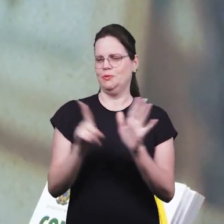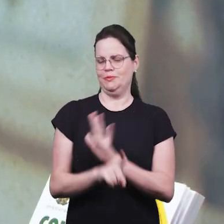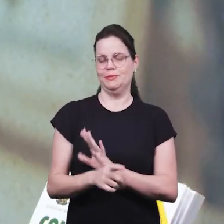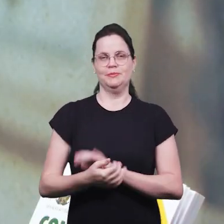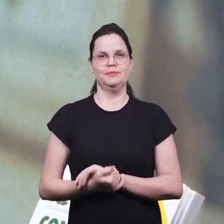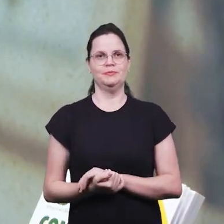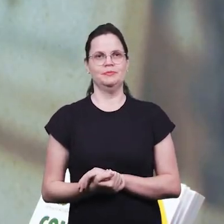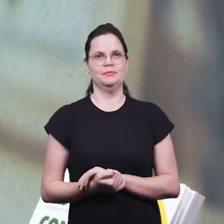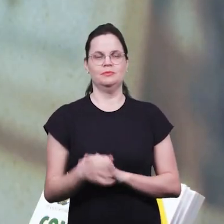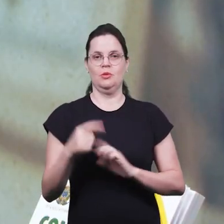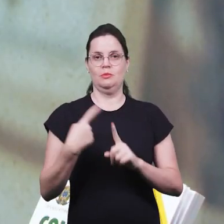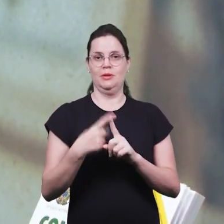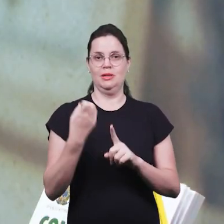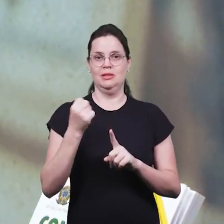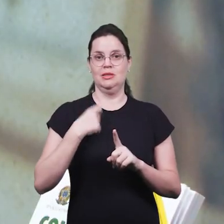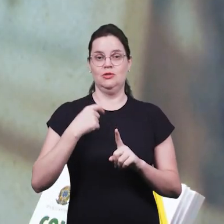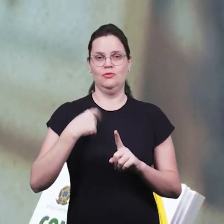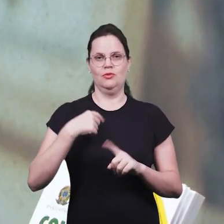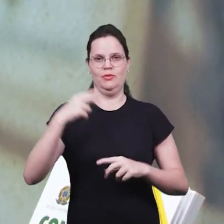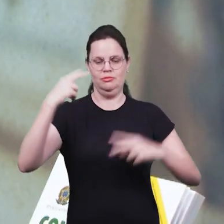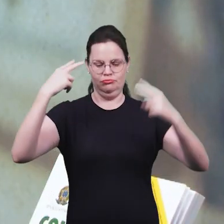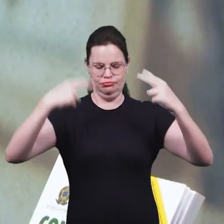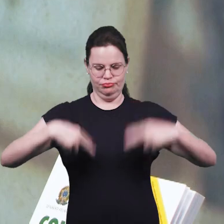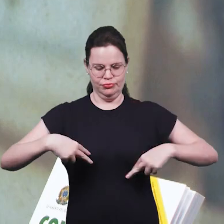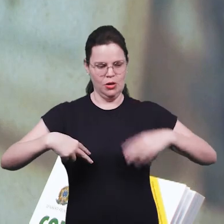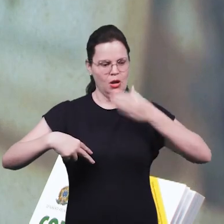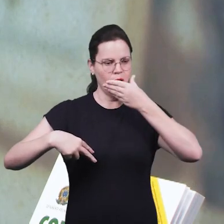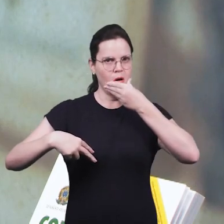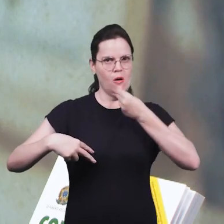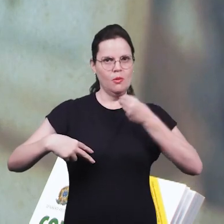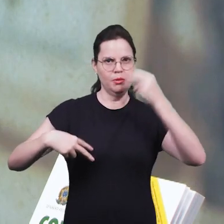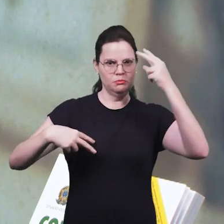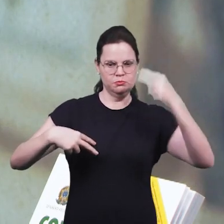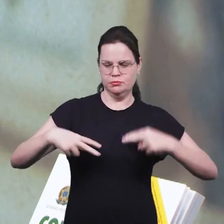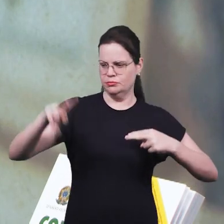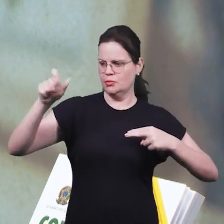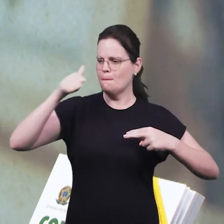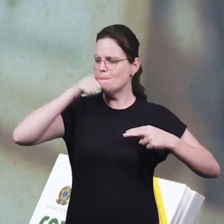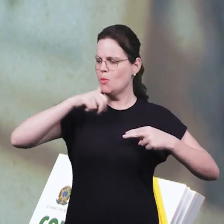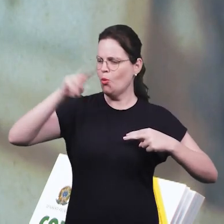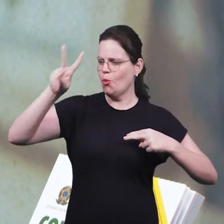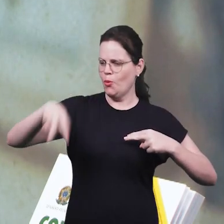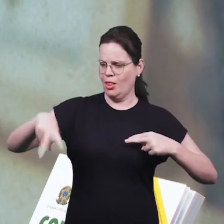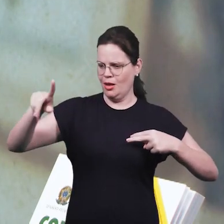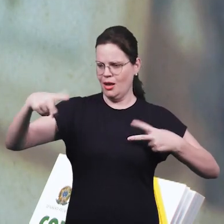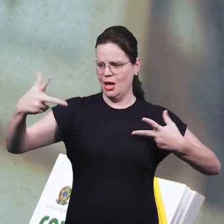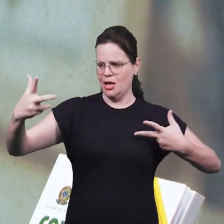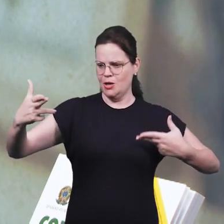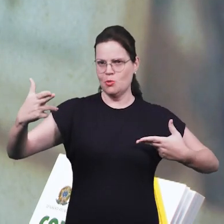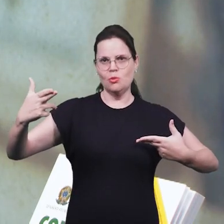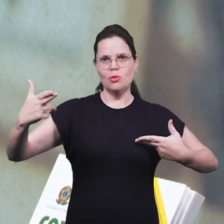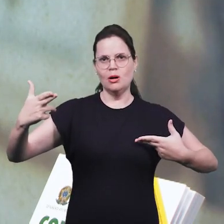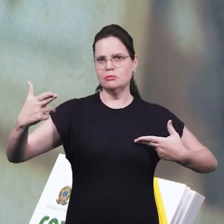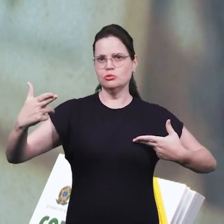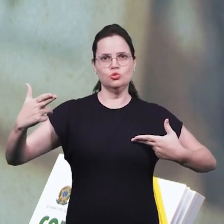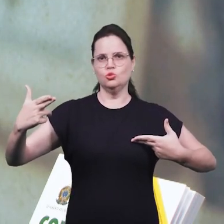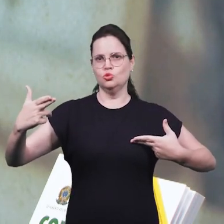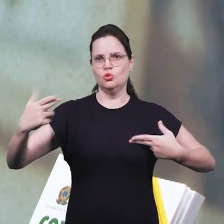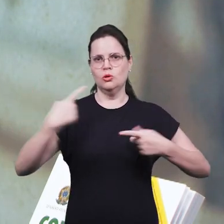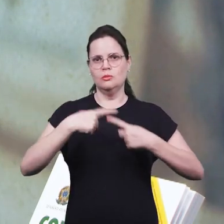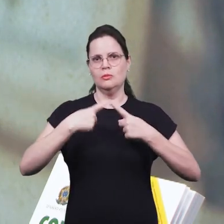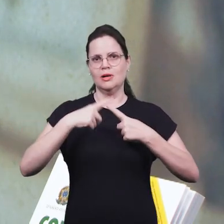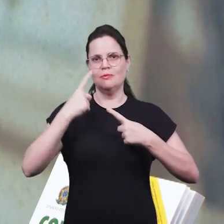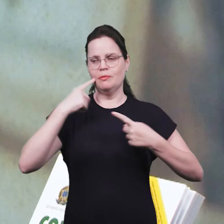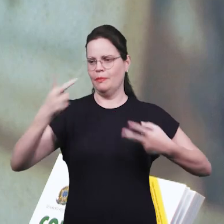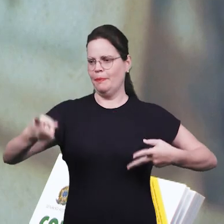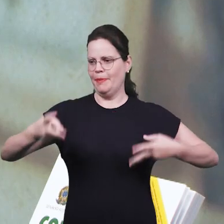porque olhando diretamente para nós, homens e mulheres, nós não somos nada equivalentes. Por quê? A gente começa da